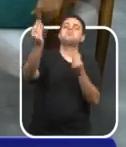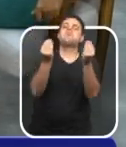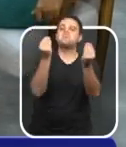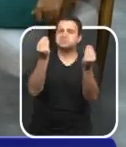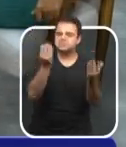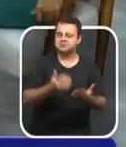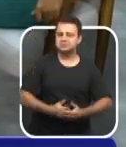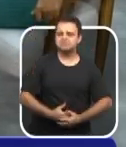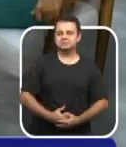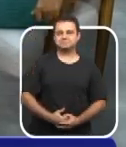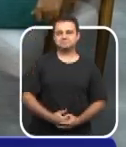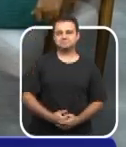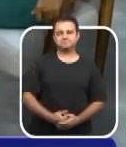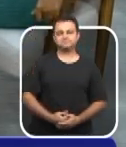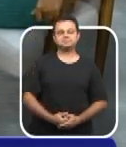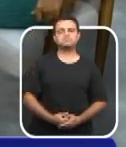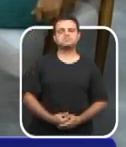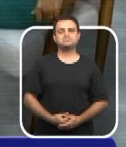futuro? Olha,